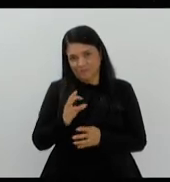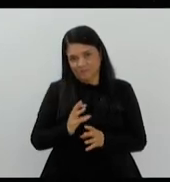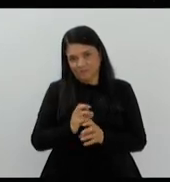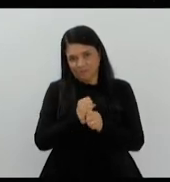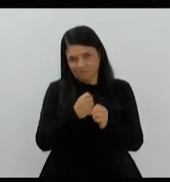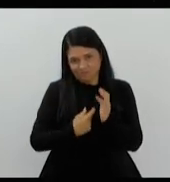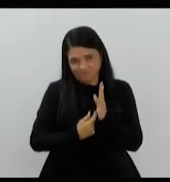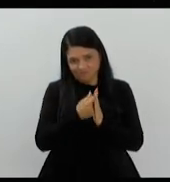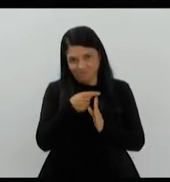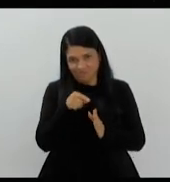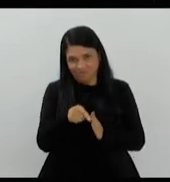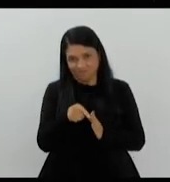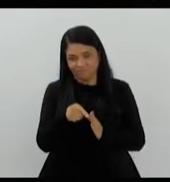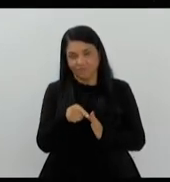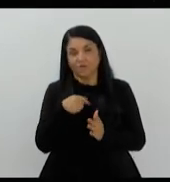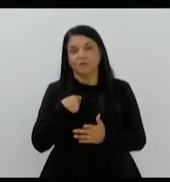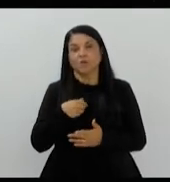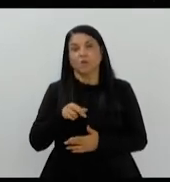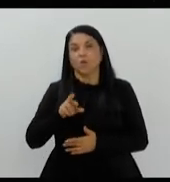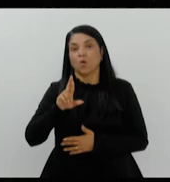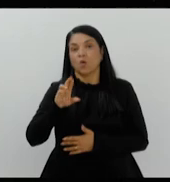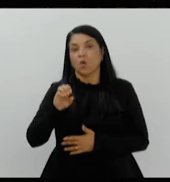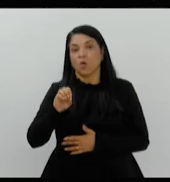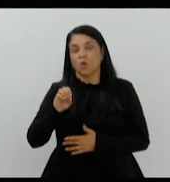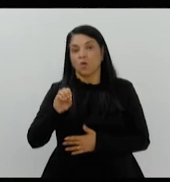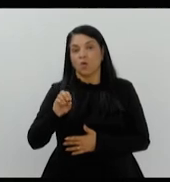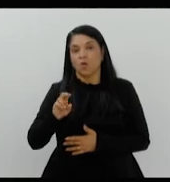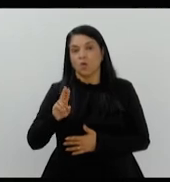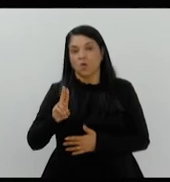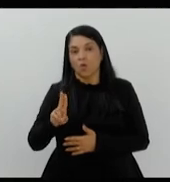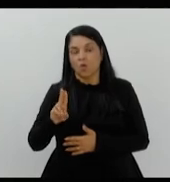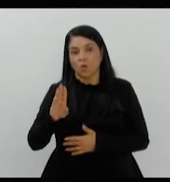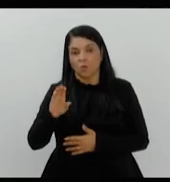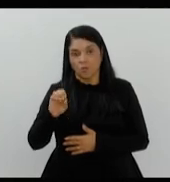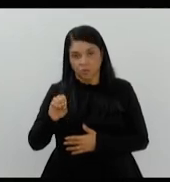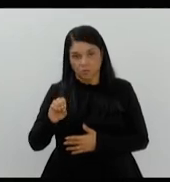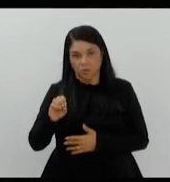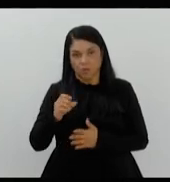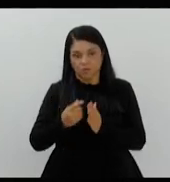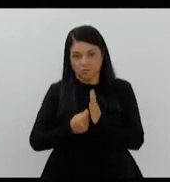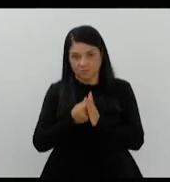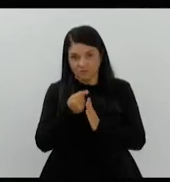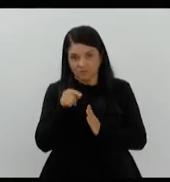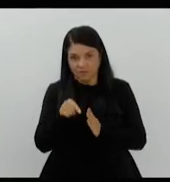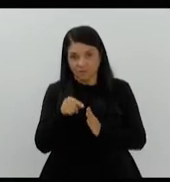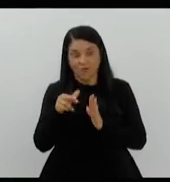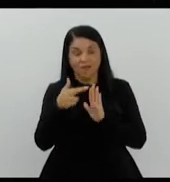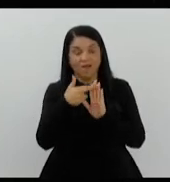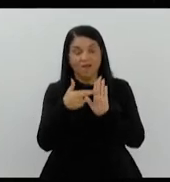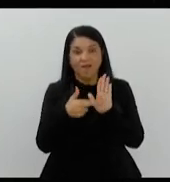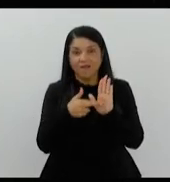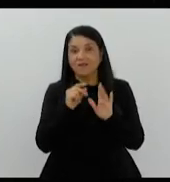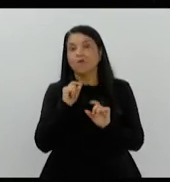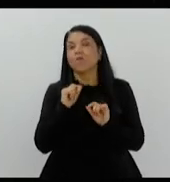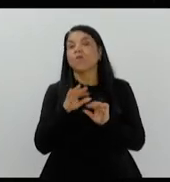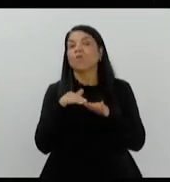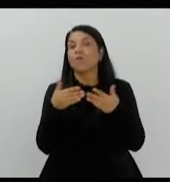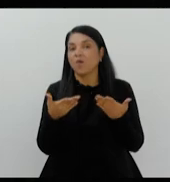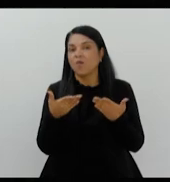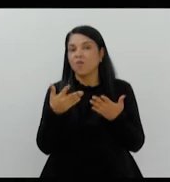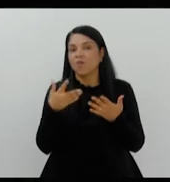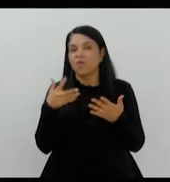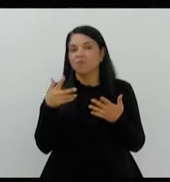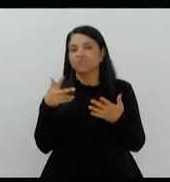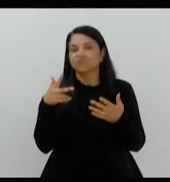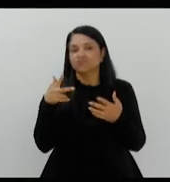Quando tem um rombo orçamentário, deputada Lucinha, qual é a regra? Primeiro, corta-se